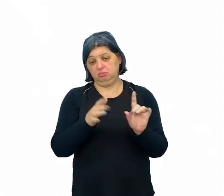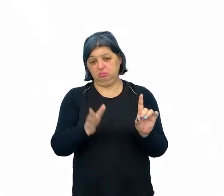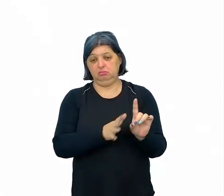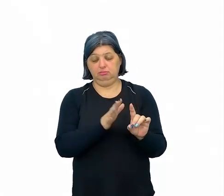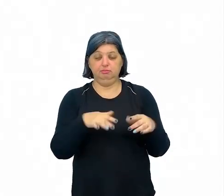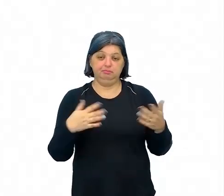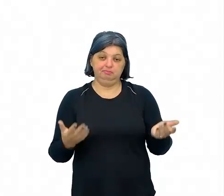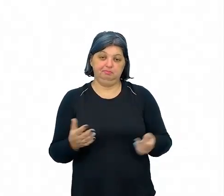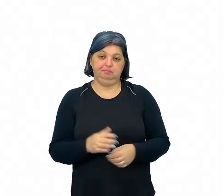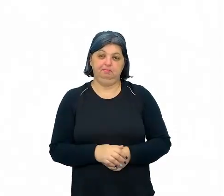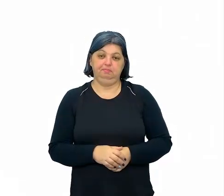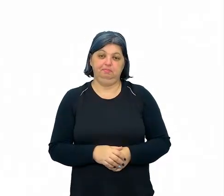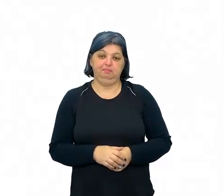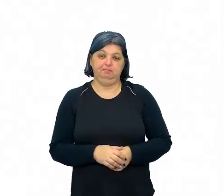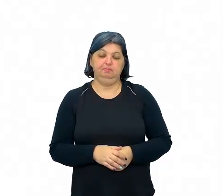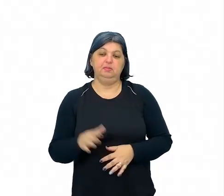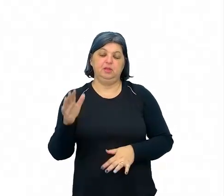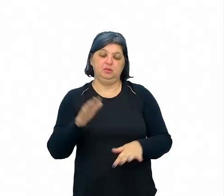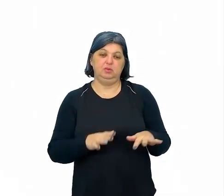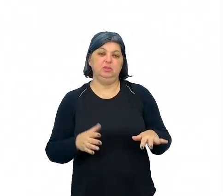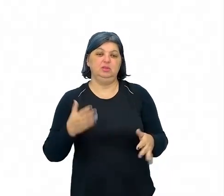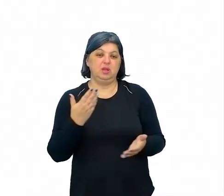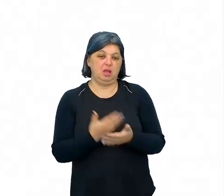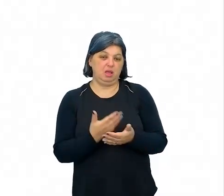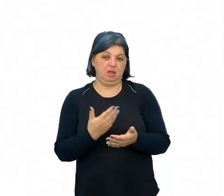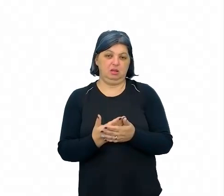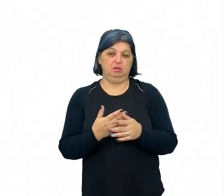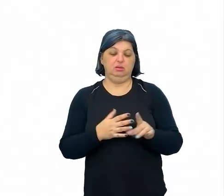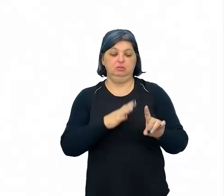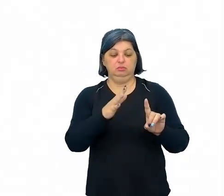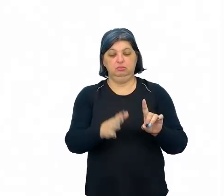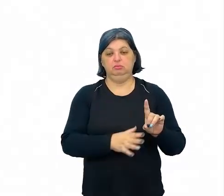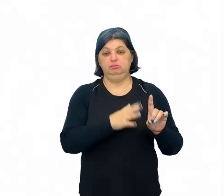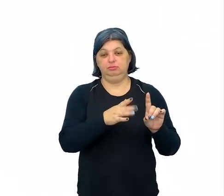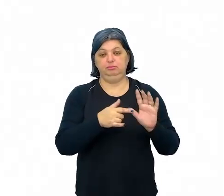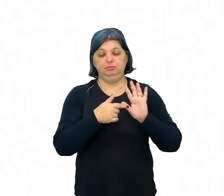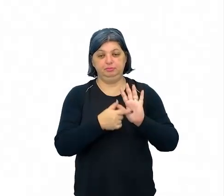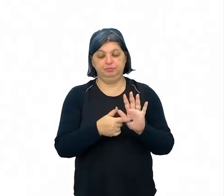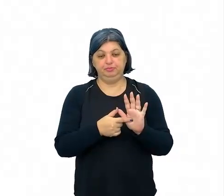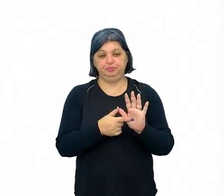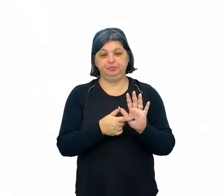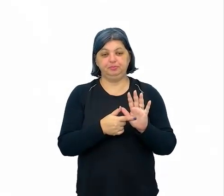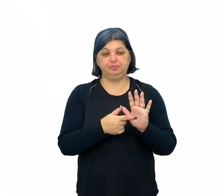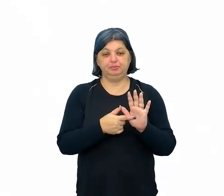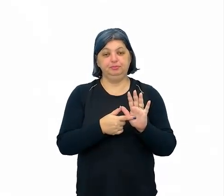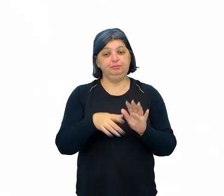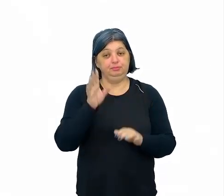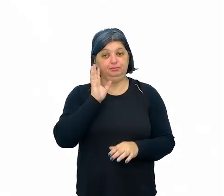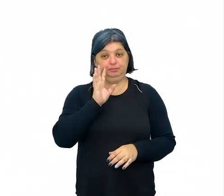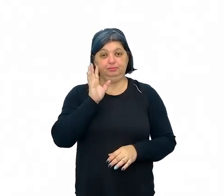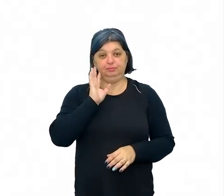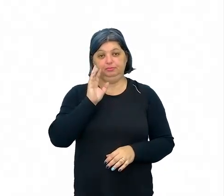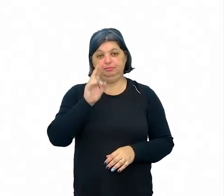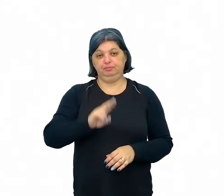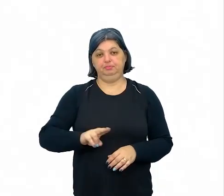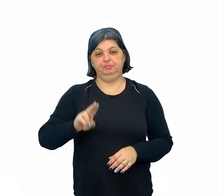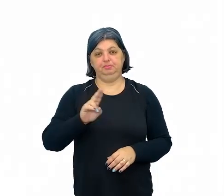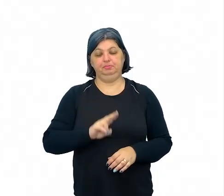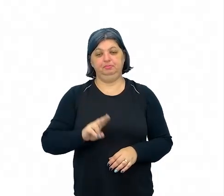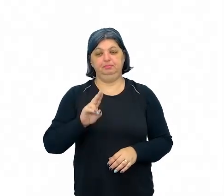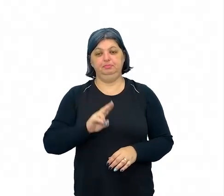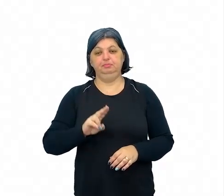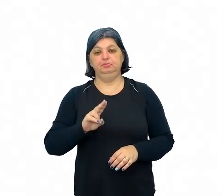pessoal? Às vezes uma aula expositiva nossa, né, a nossa aula é muito bacana, os alunos às